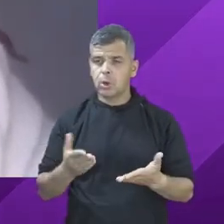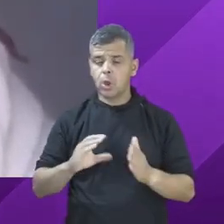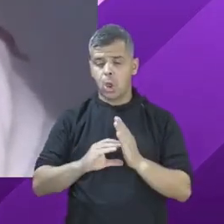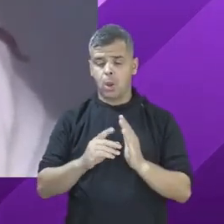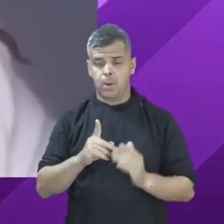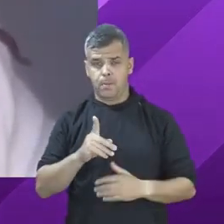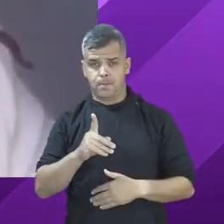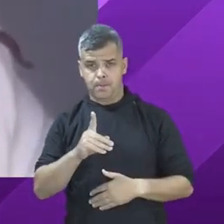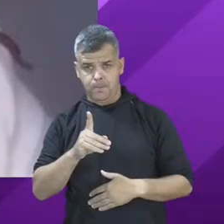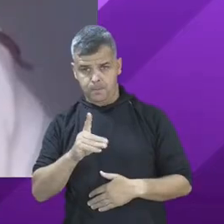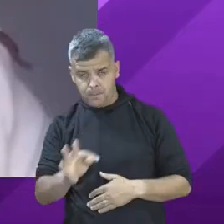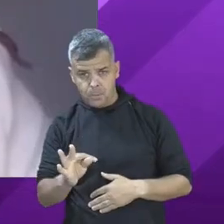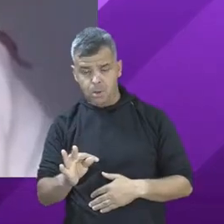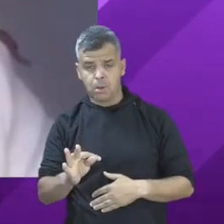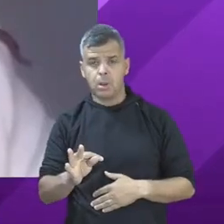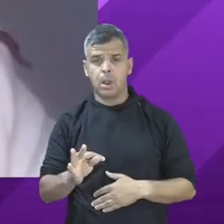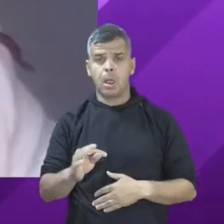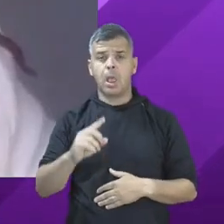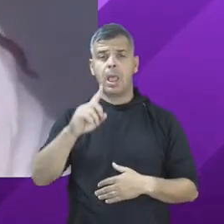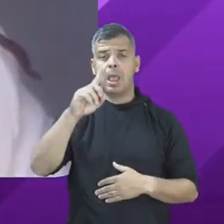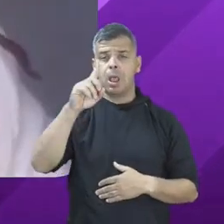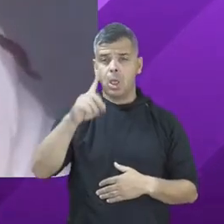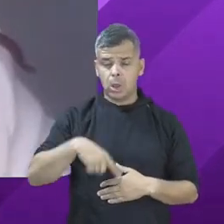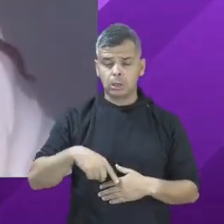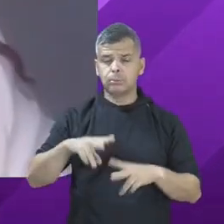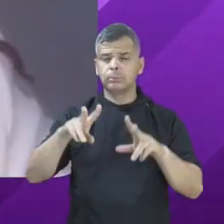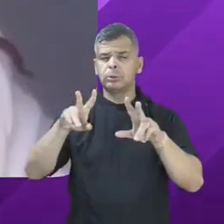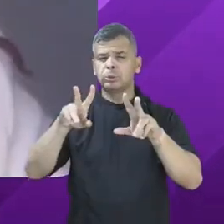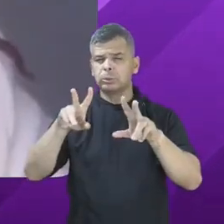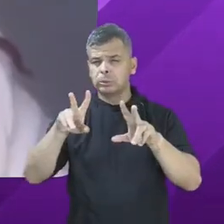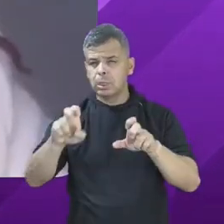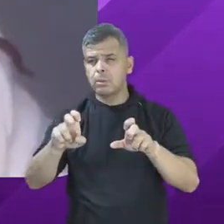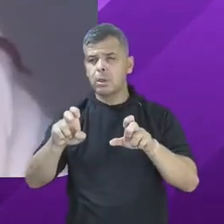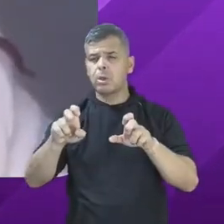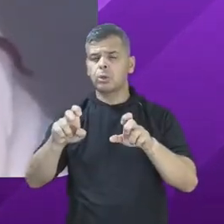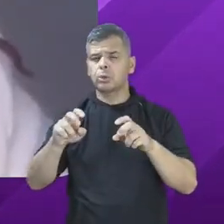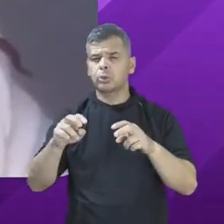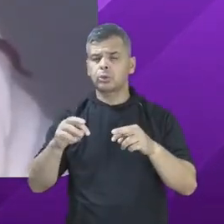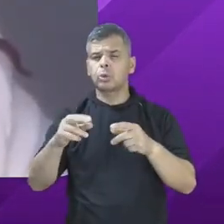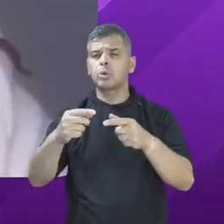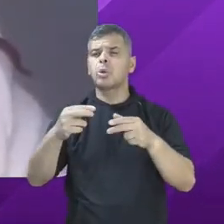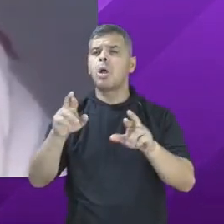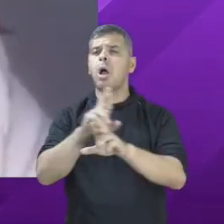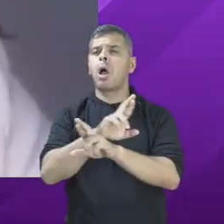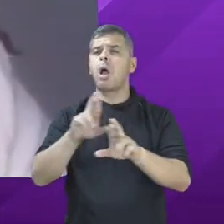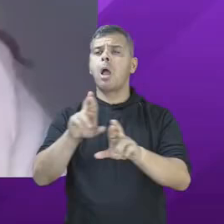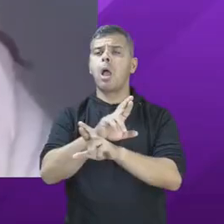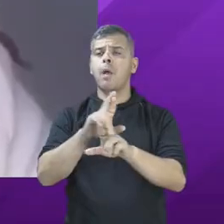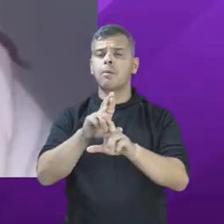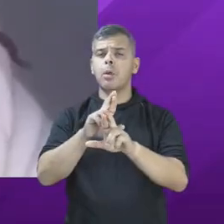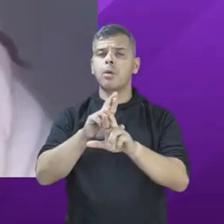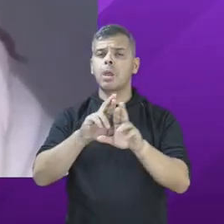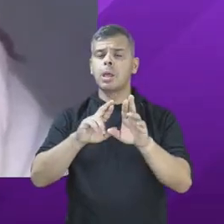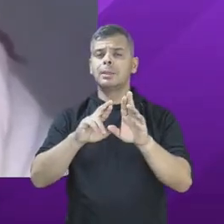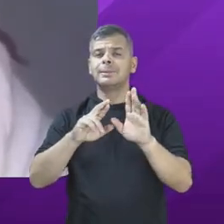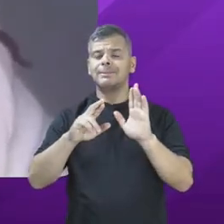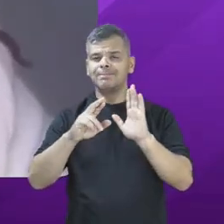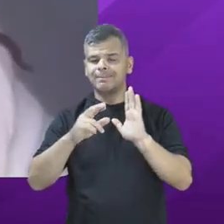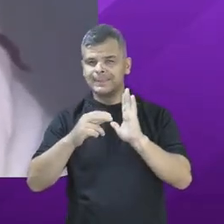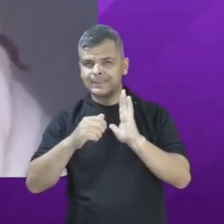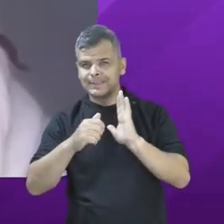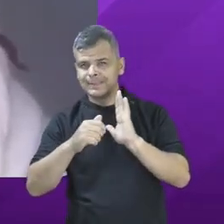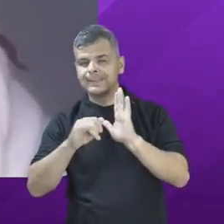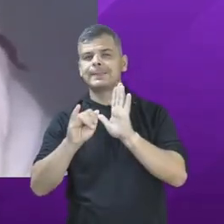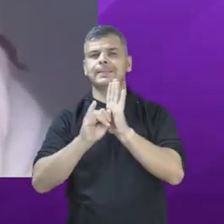Trabalhadores foi o partido que pautou todas as questões relativas às identidades. Não foi o